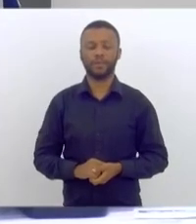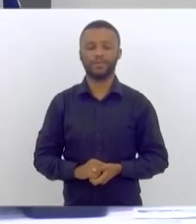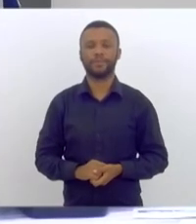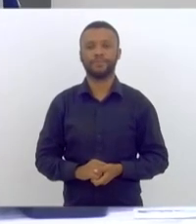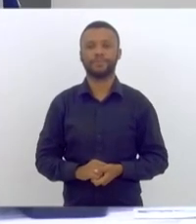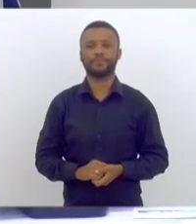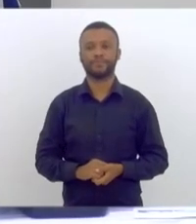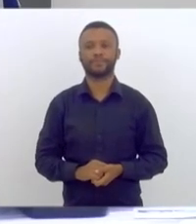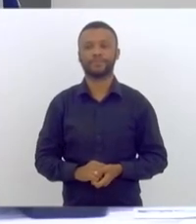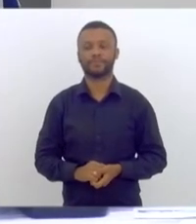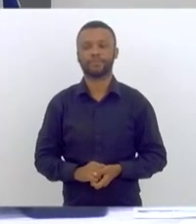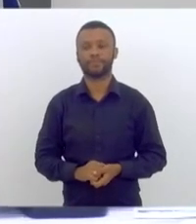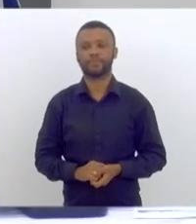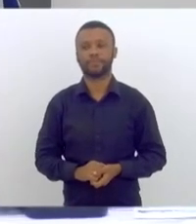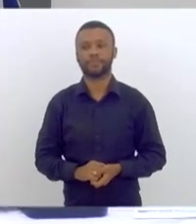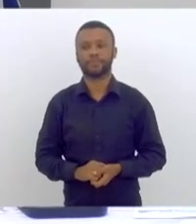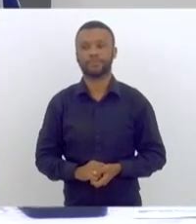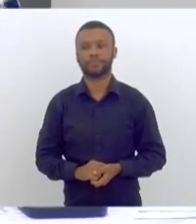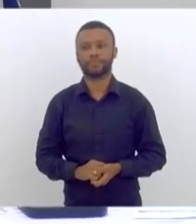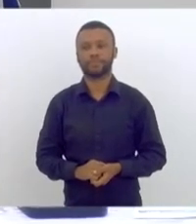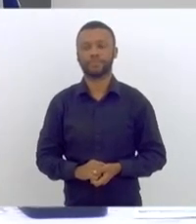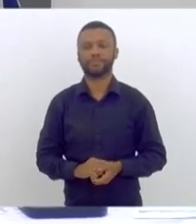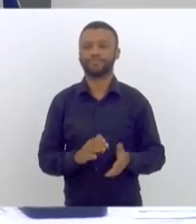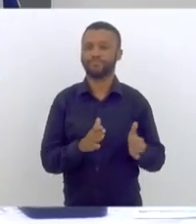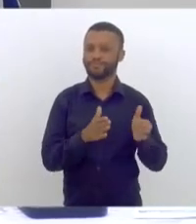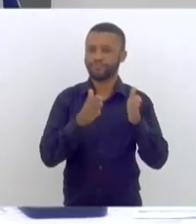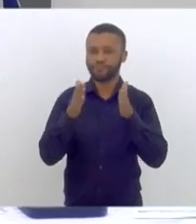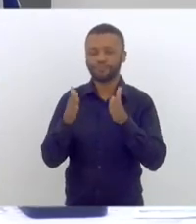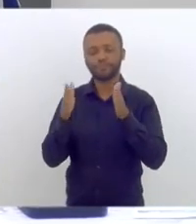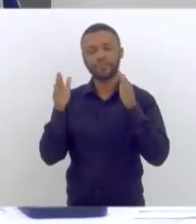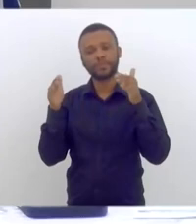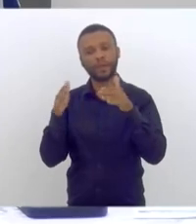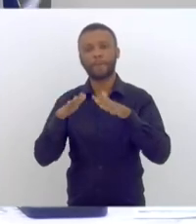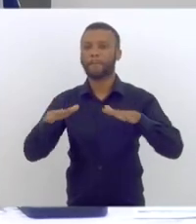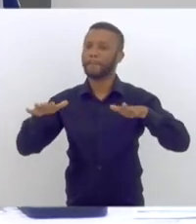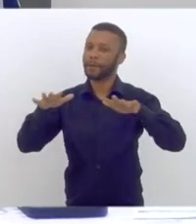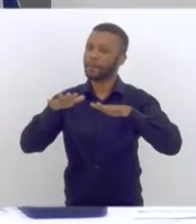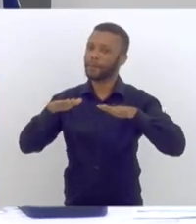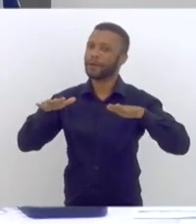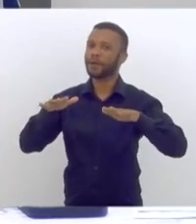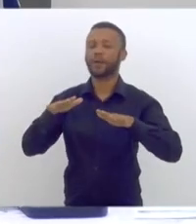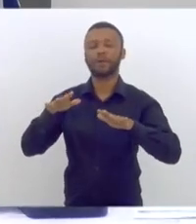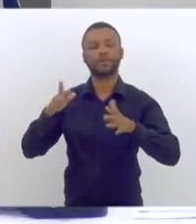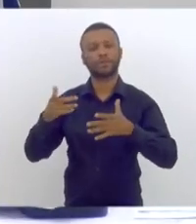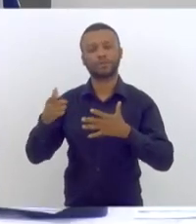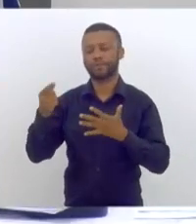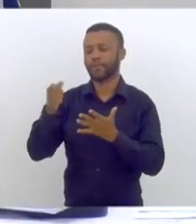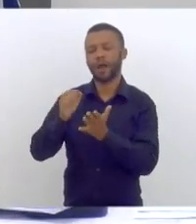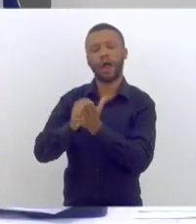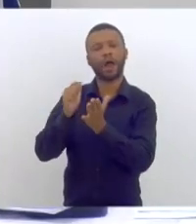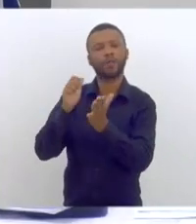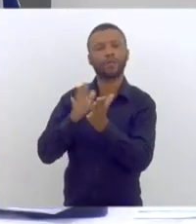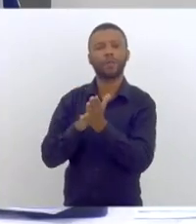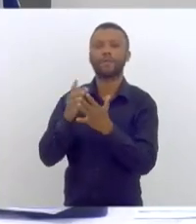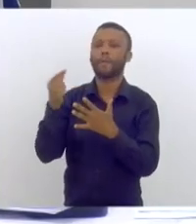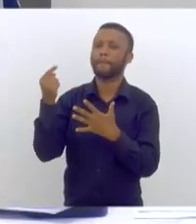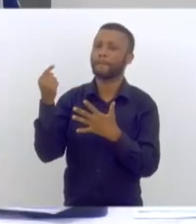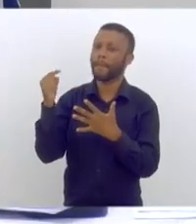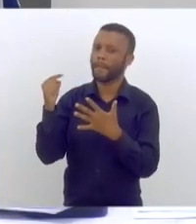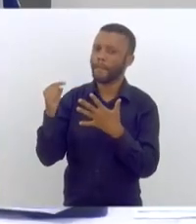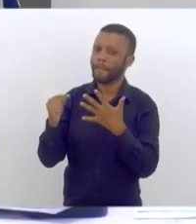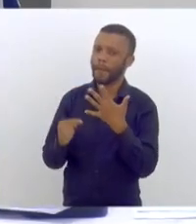bom da minha parte é o que tudo que eu anotei foi isso